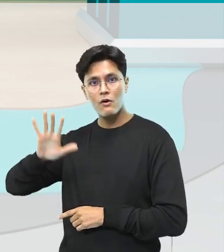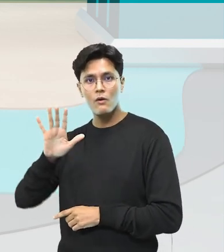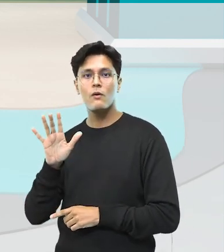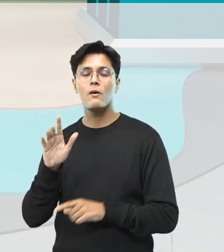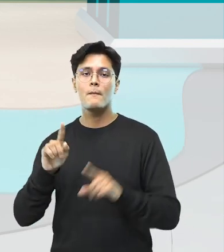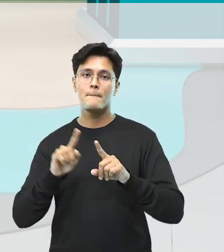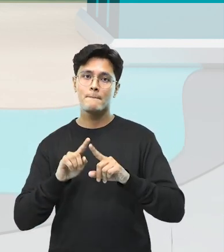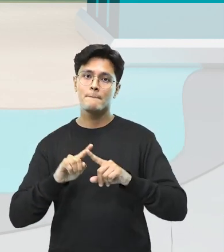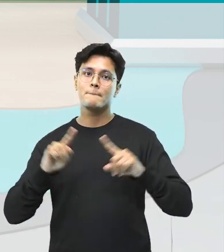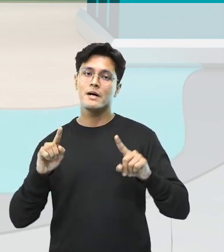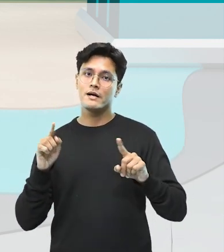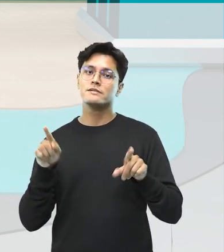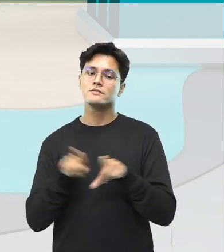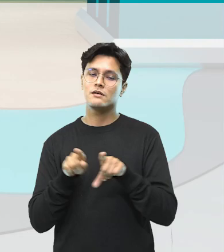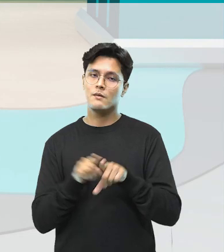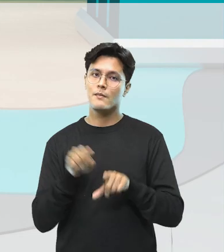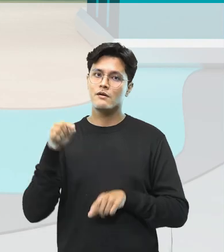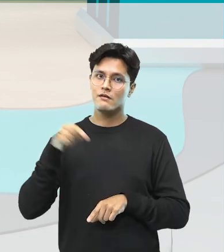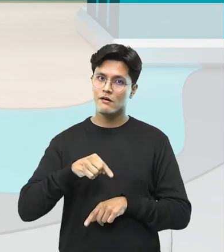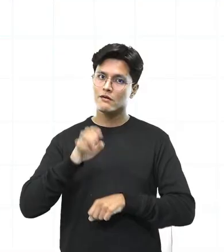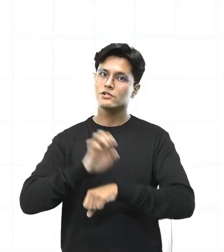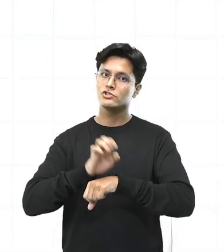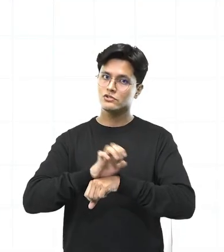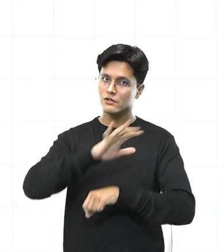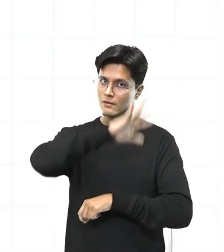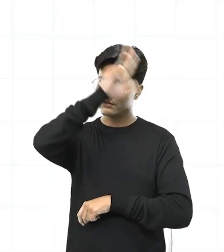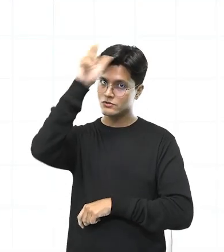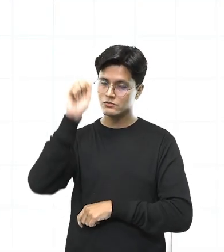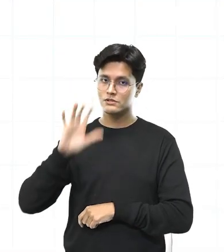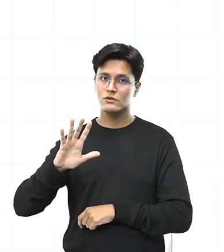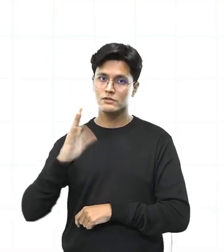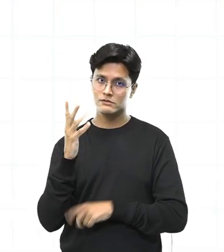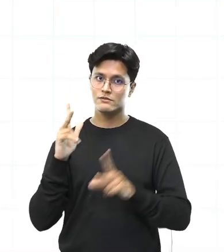estão acontecendo também aqui no nosso estado. Vamos lá.